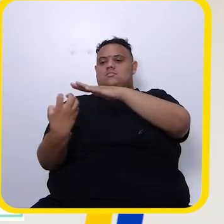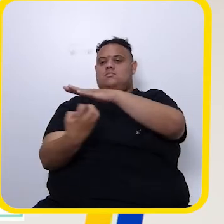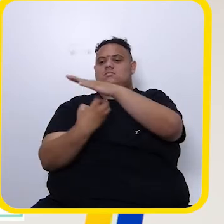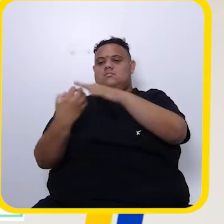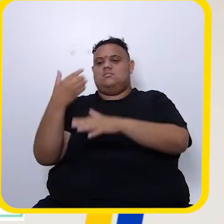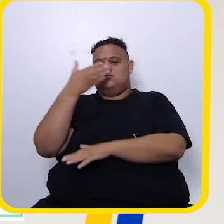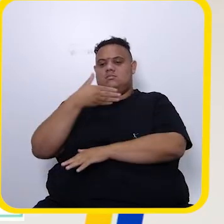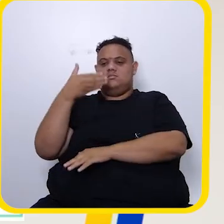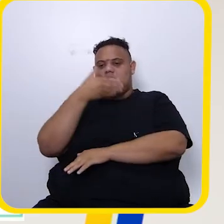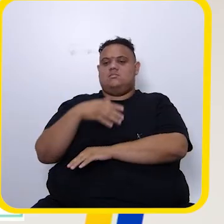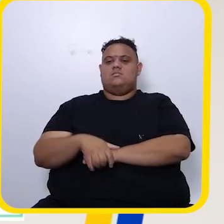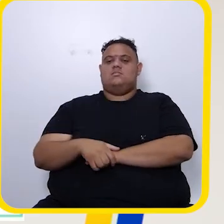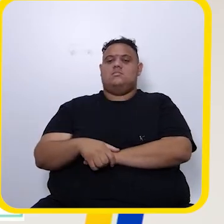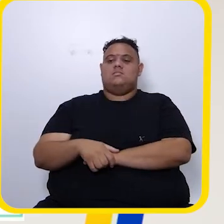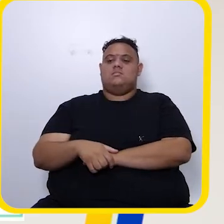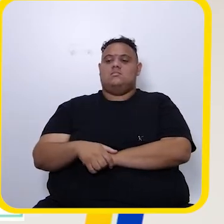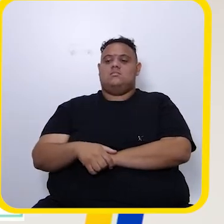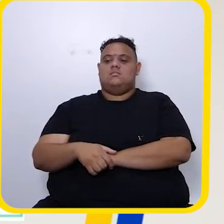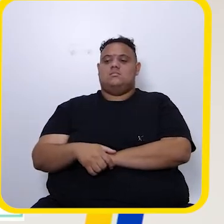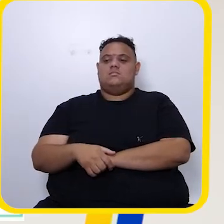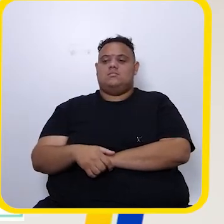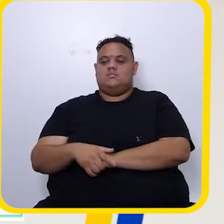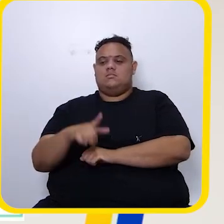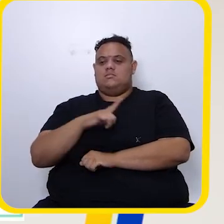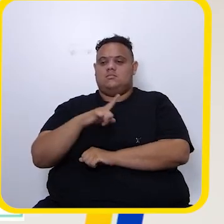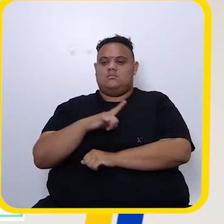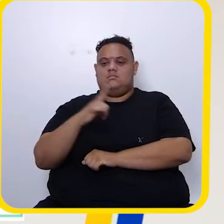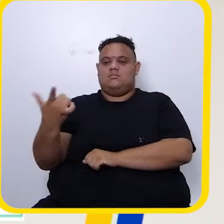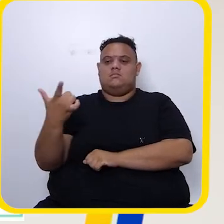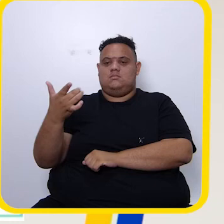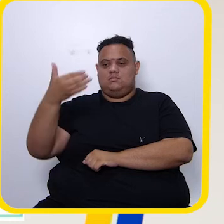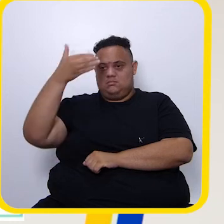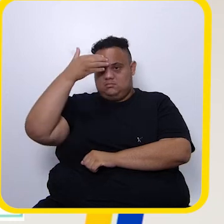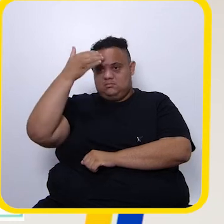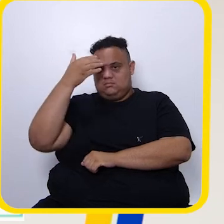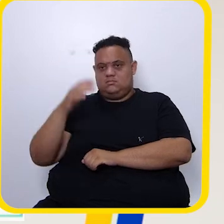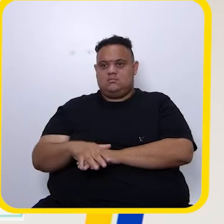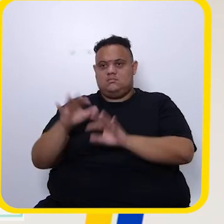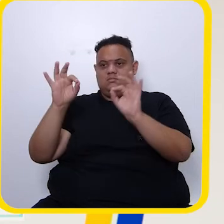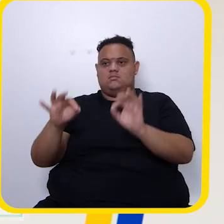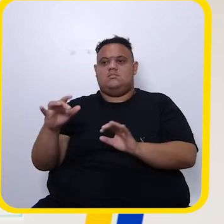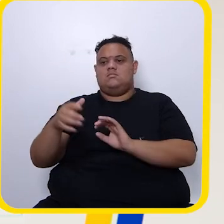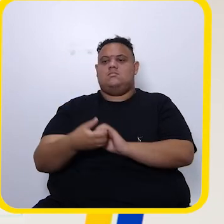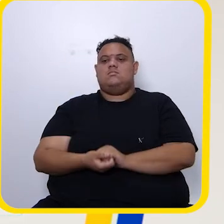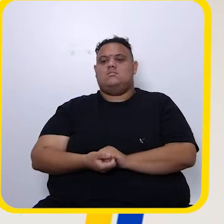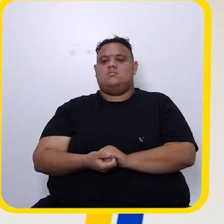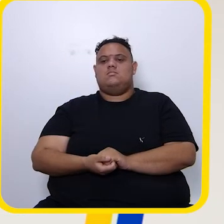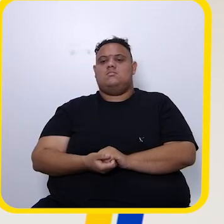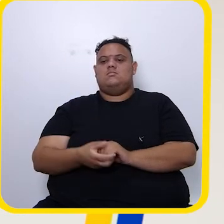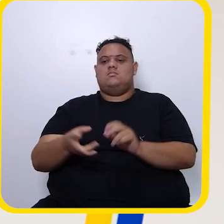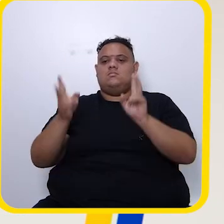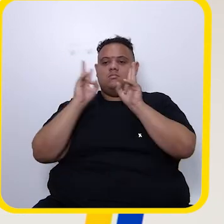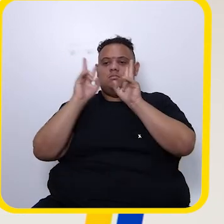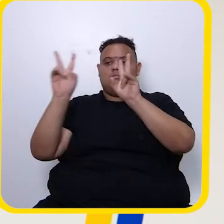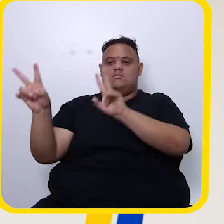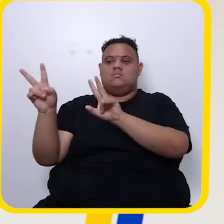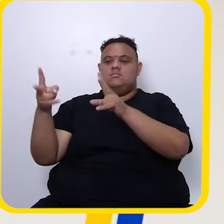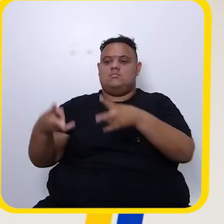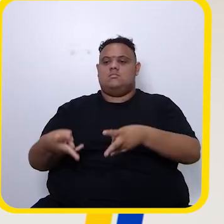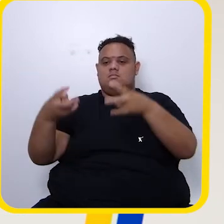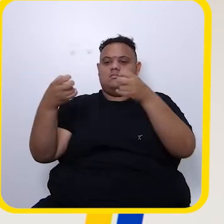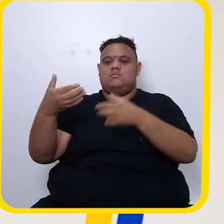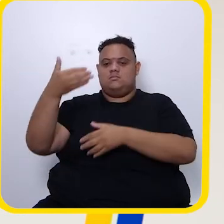engenhos de açúcar, né, a gente tem aí no território cubano. Então, vejam